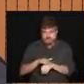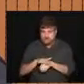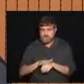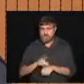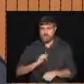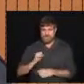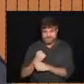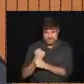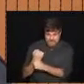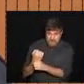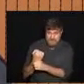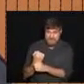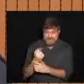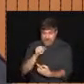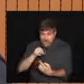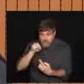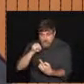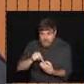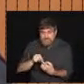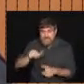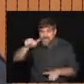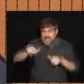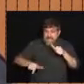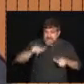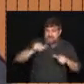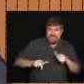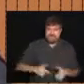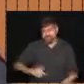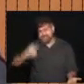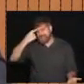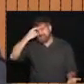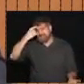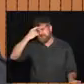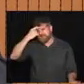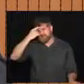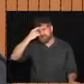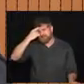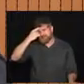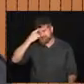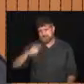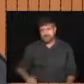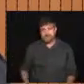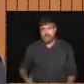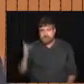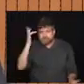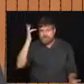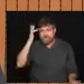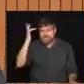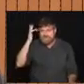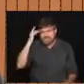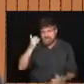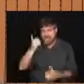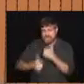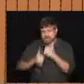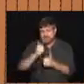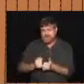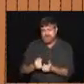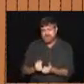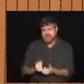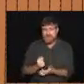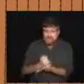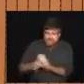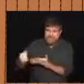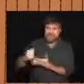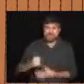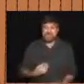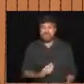de segurança aí para que as pessoas tenham racionalidade. Um jogo de futebol passa, a vida das